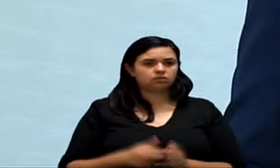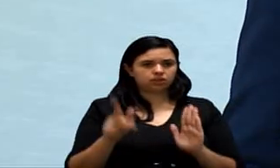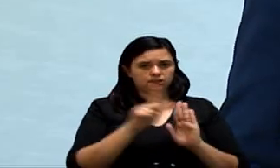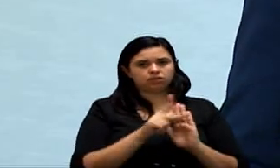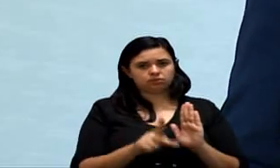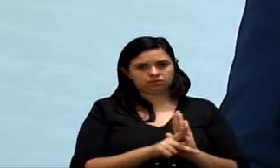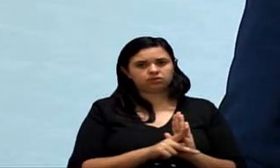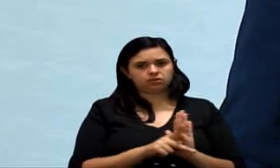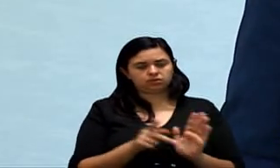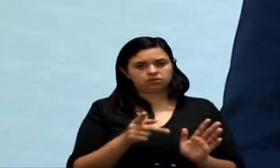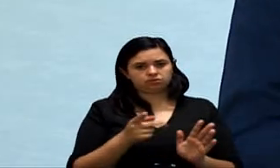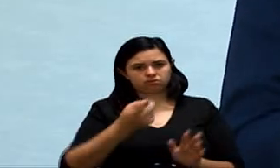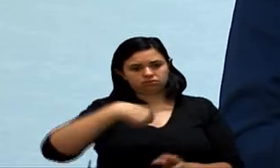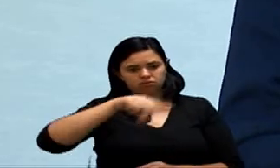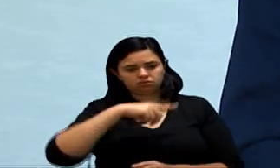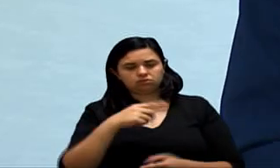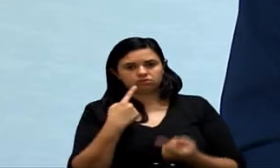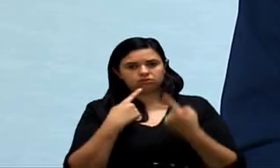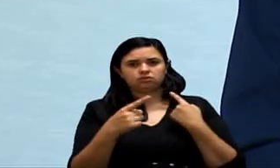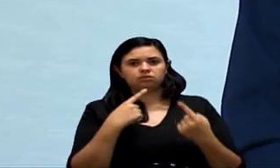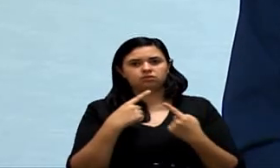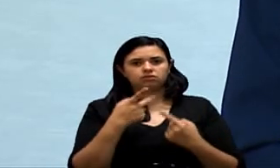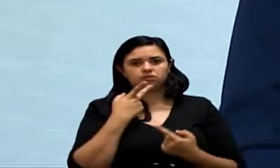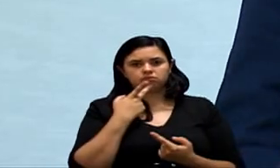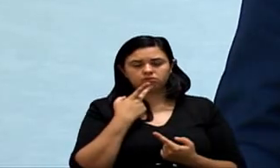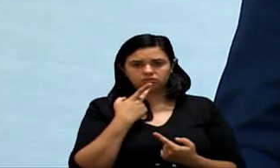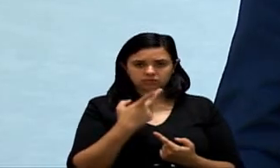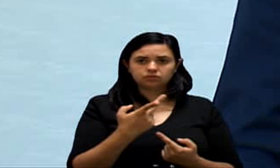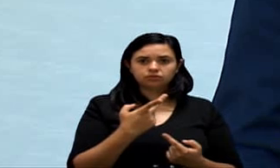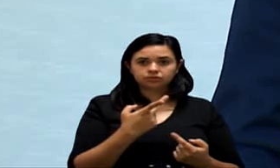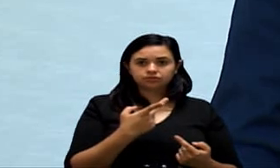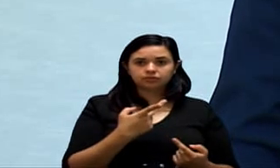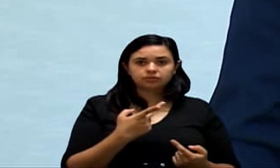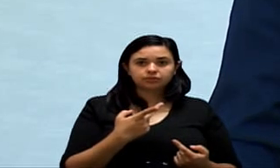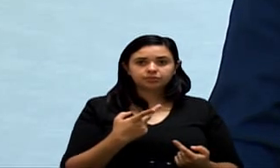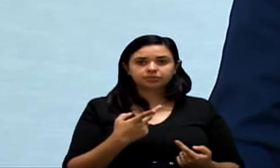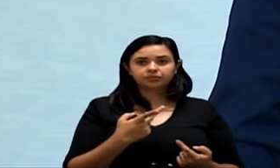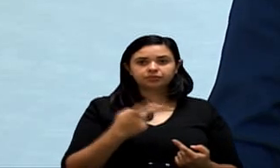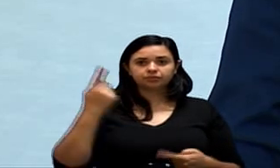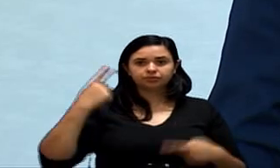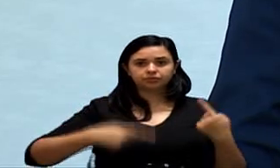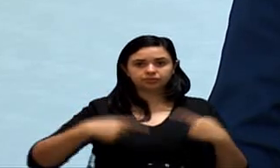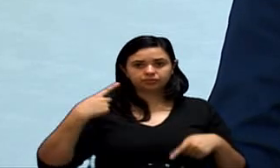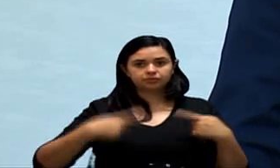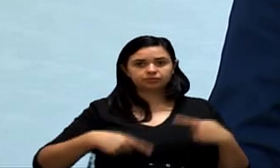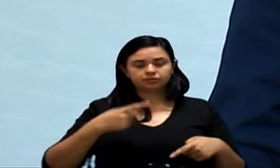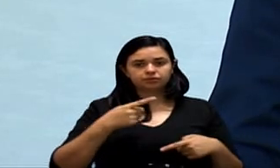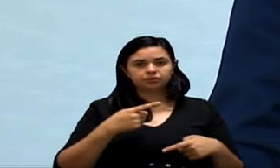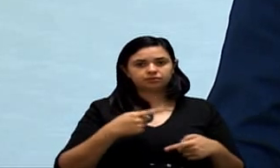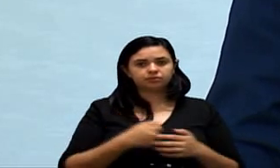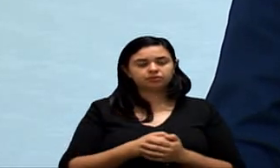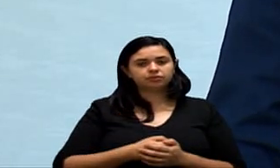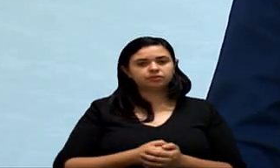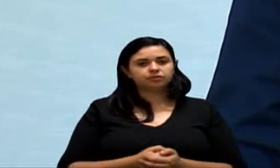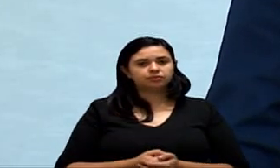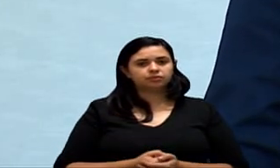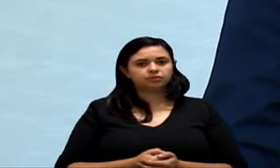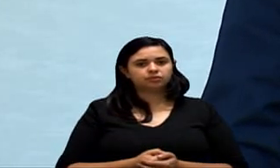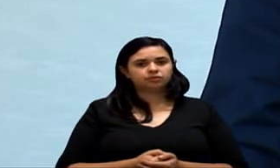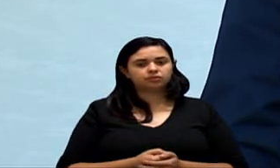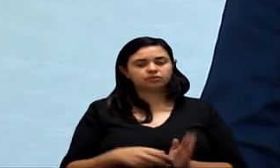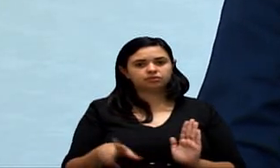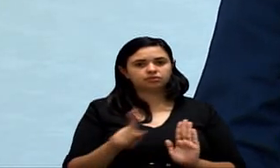gente estava debatendo. Inclusive, a senhora estava fazendo... Ia fazer o debate, né, o comentário. Então, é um